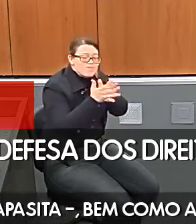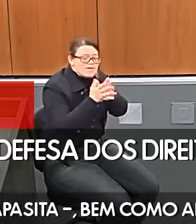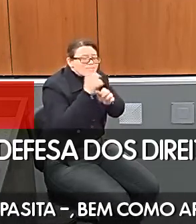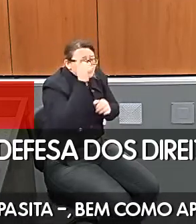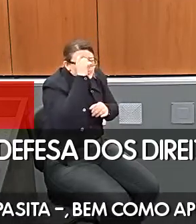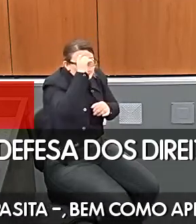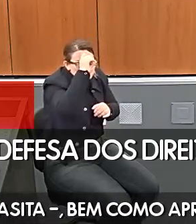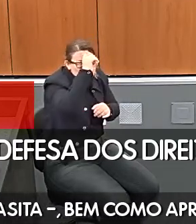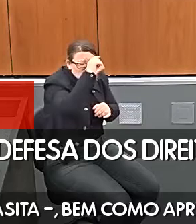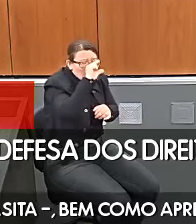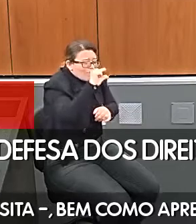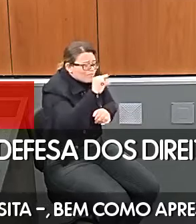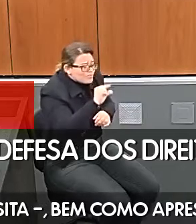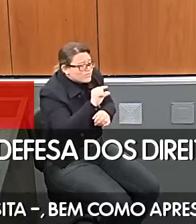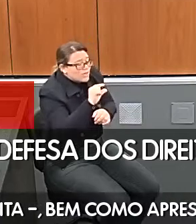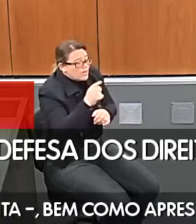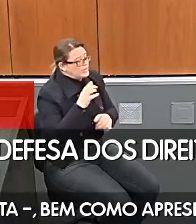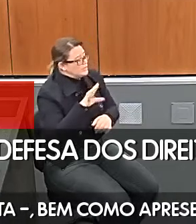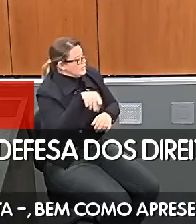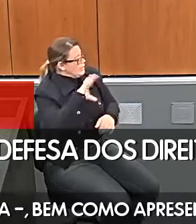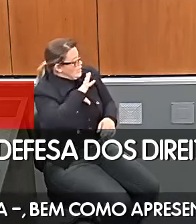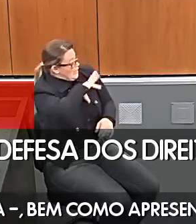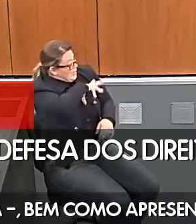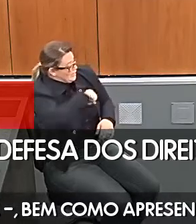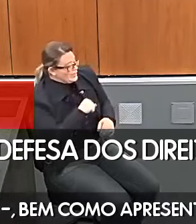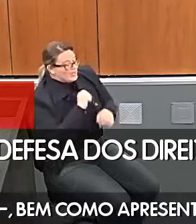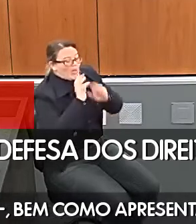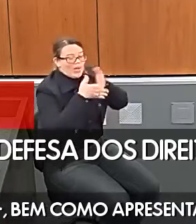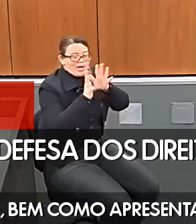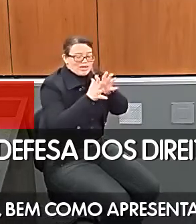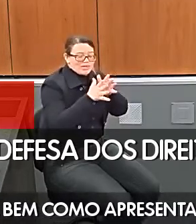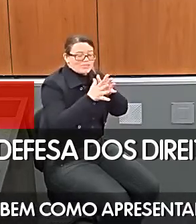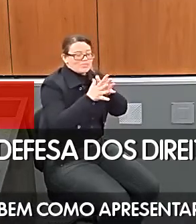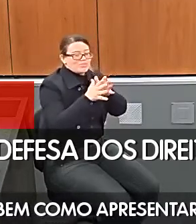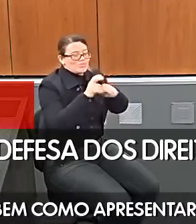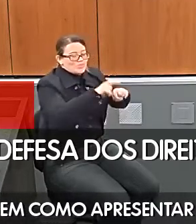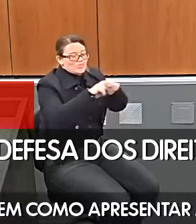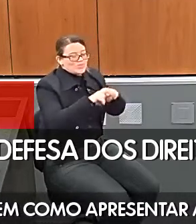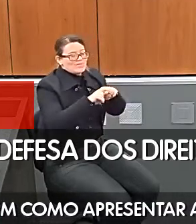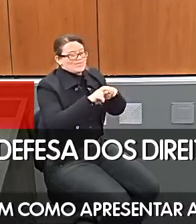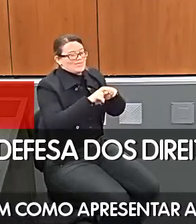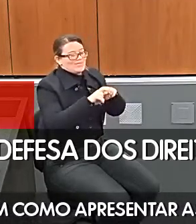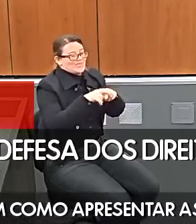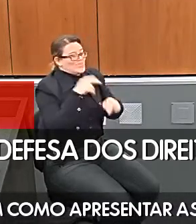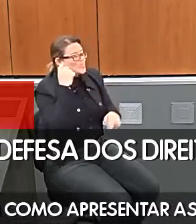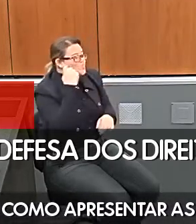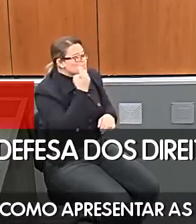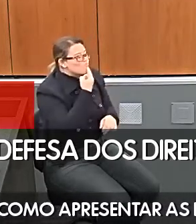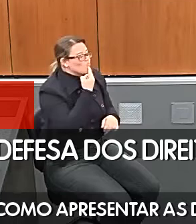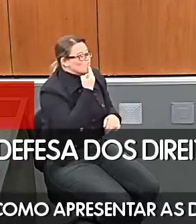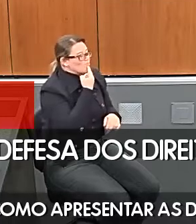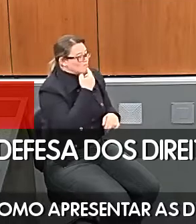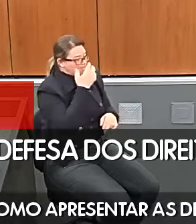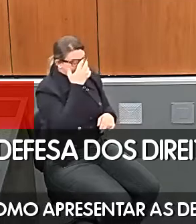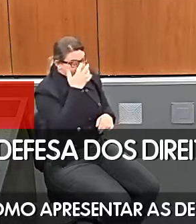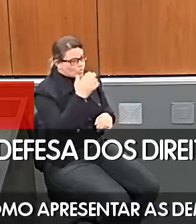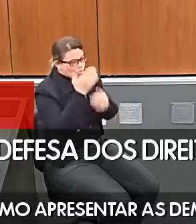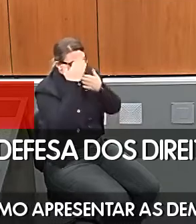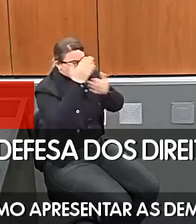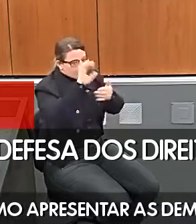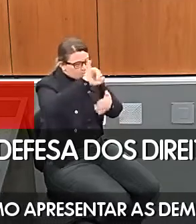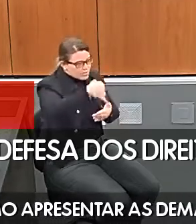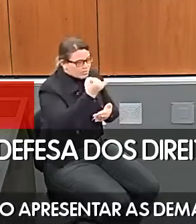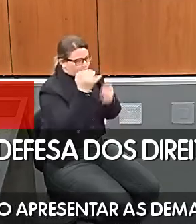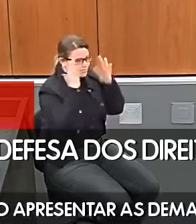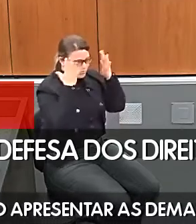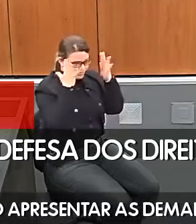aprender Libras, mas eu amo a Libras por conta dos surdos. Né? Muito obrigado pela oportunidade. Muito bem. Eu queria mais uma